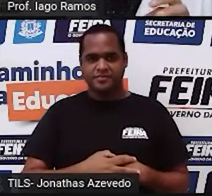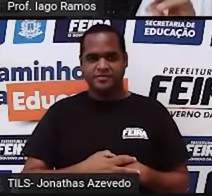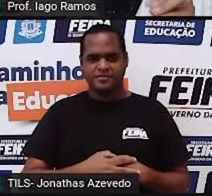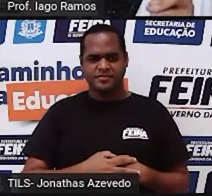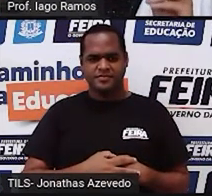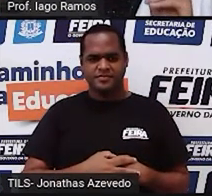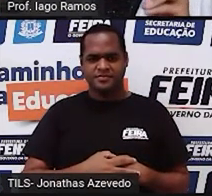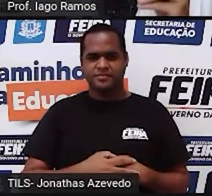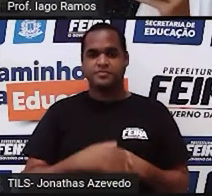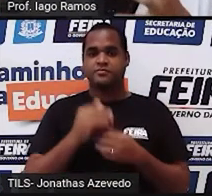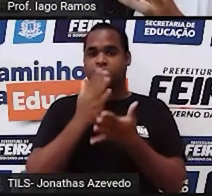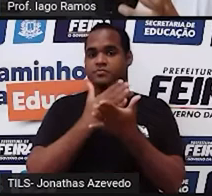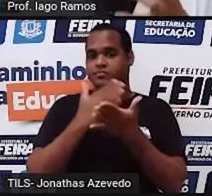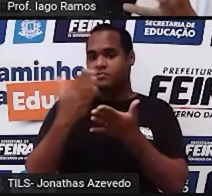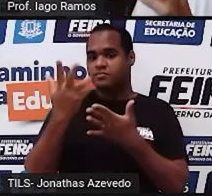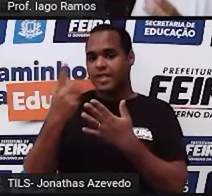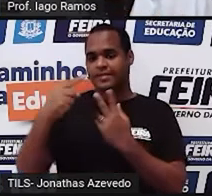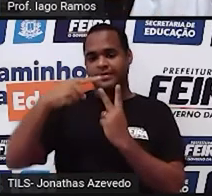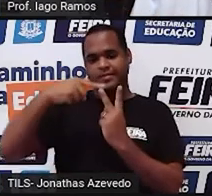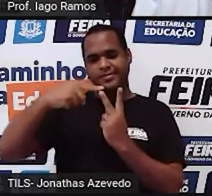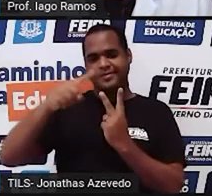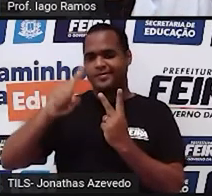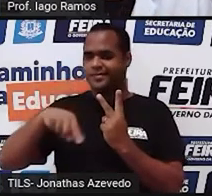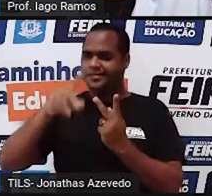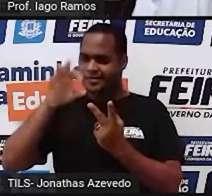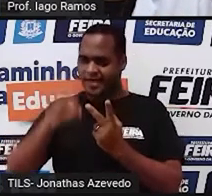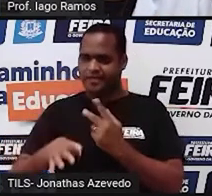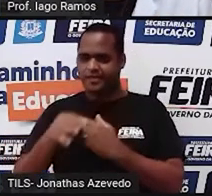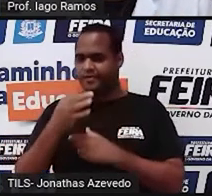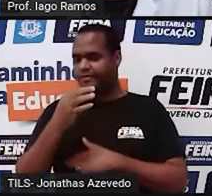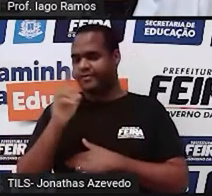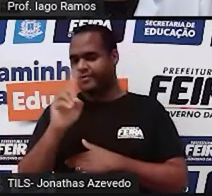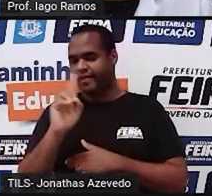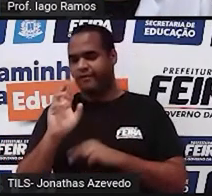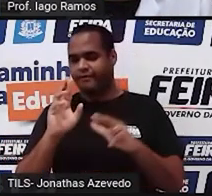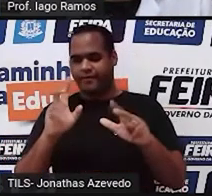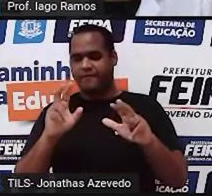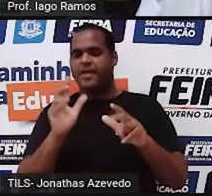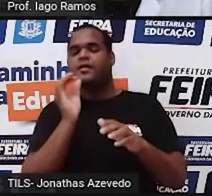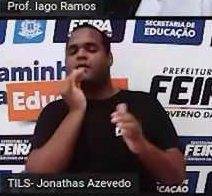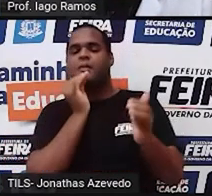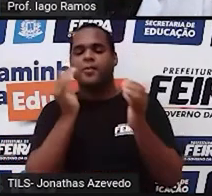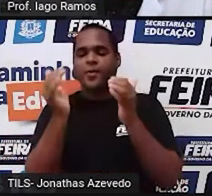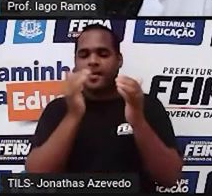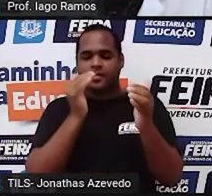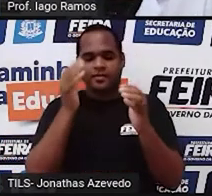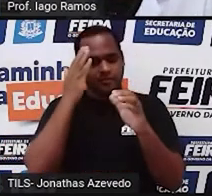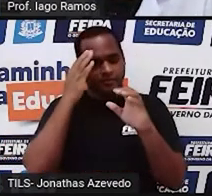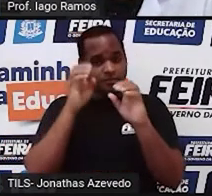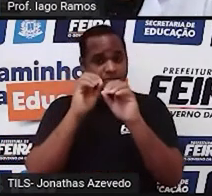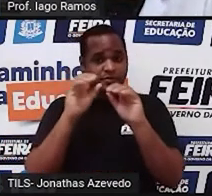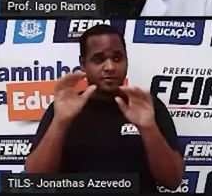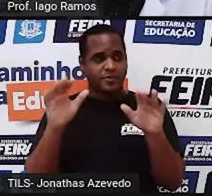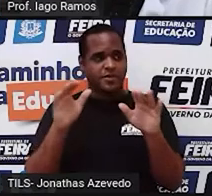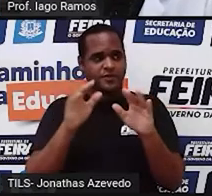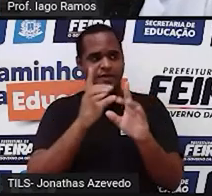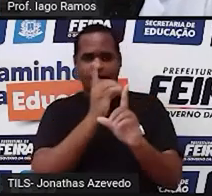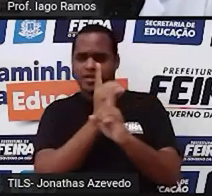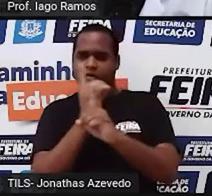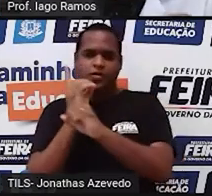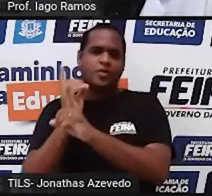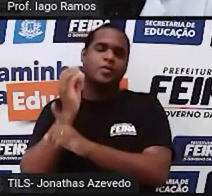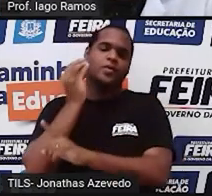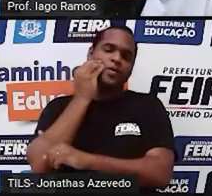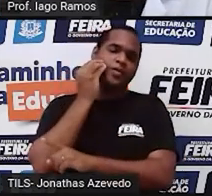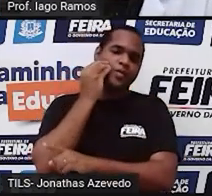começar falando das raízes não exatas e por exemplo você já tentou encontrar o